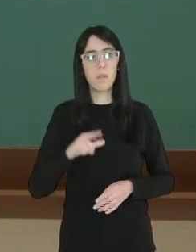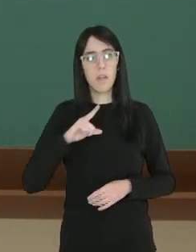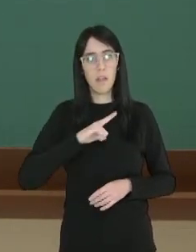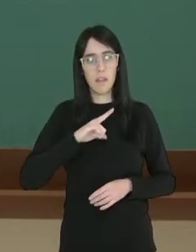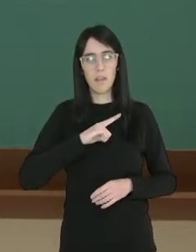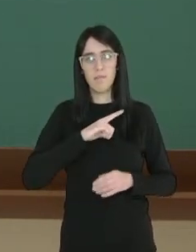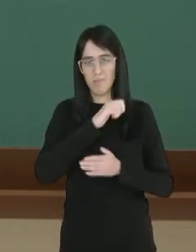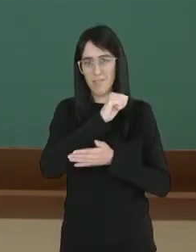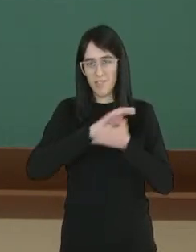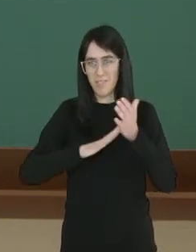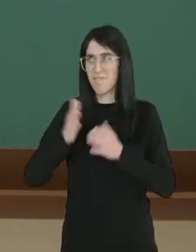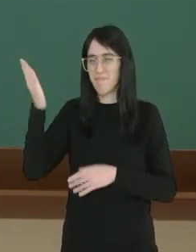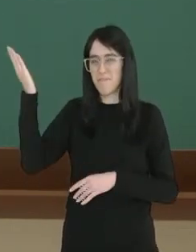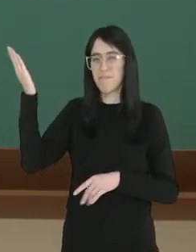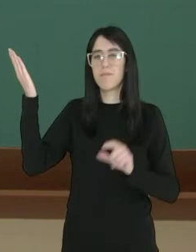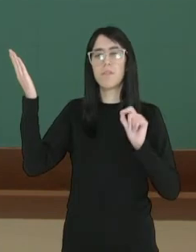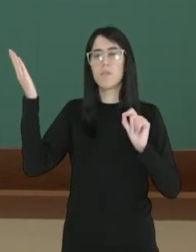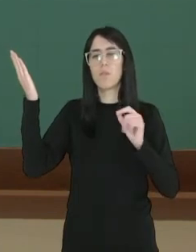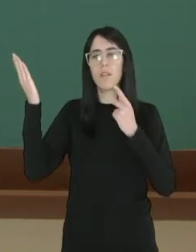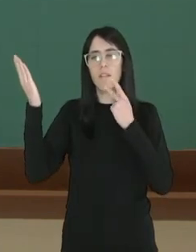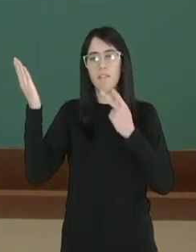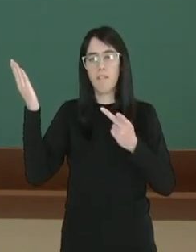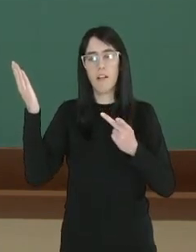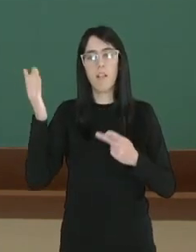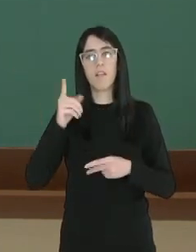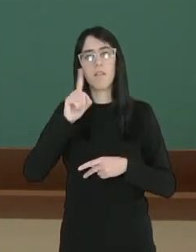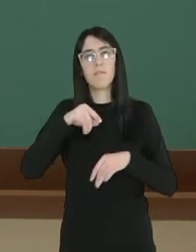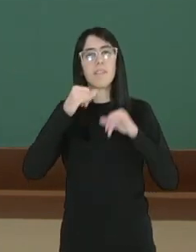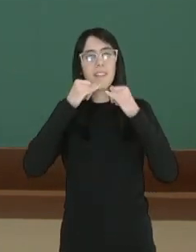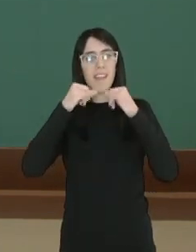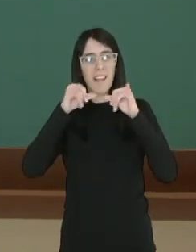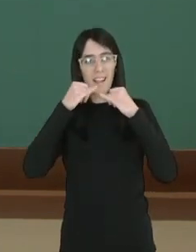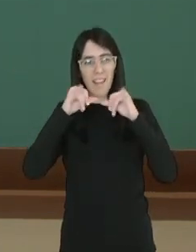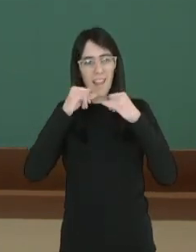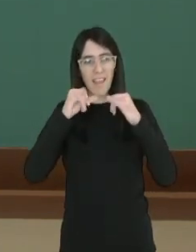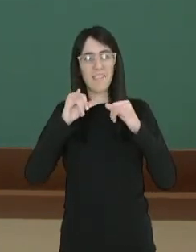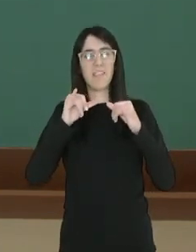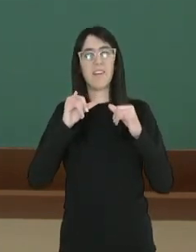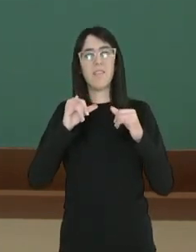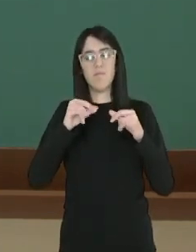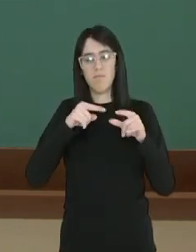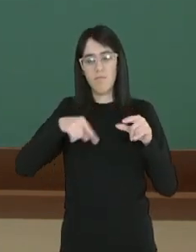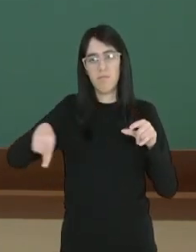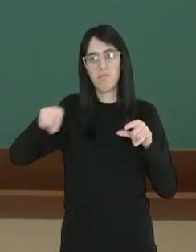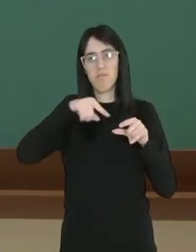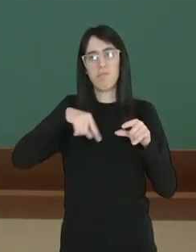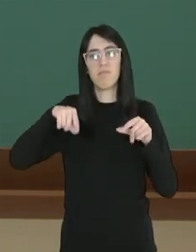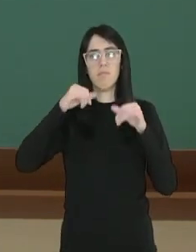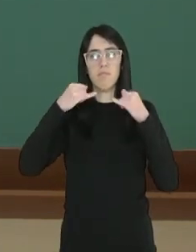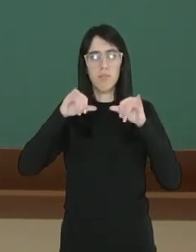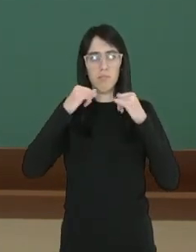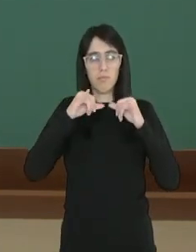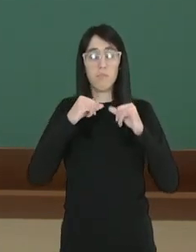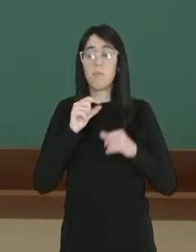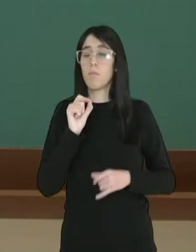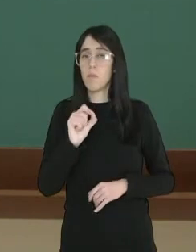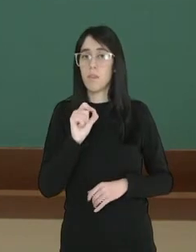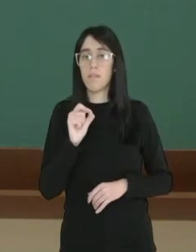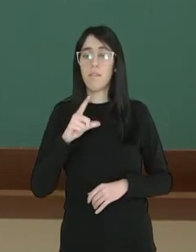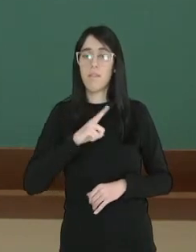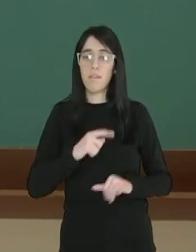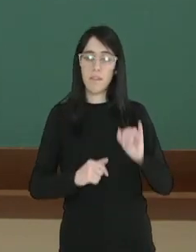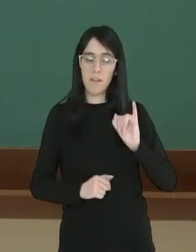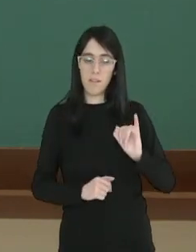esse exercício, então o que ele fala, pessoal? Ele fala da corrente elétrica que atravessa um circuito, né? Ela é dada por